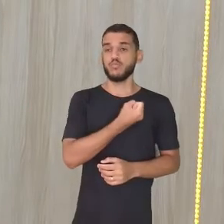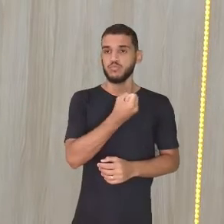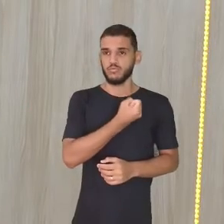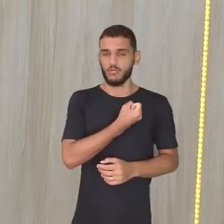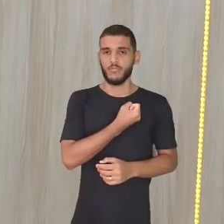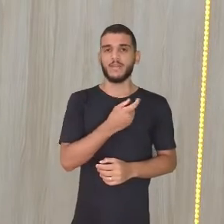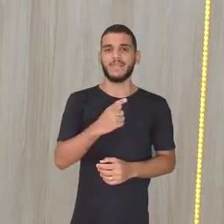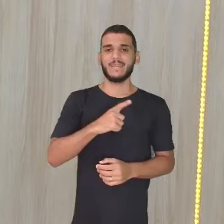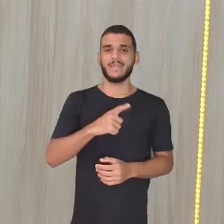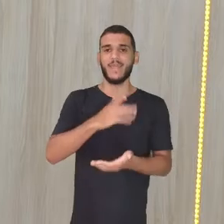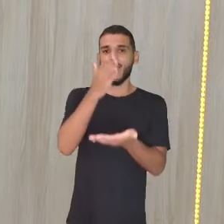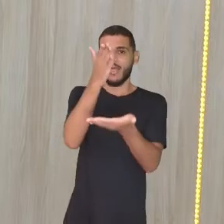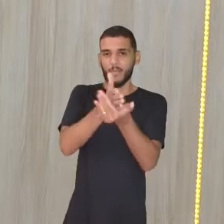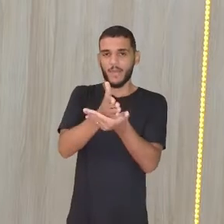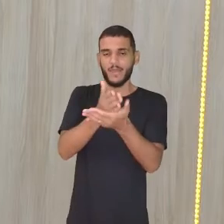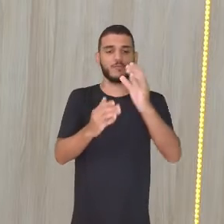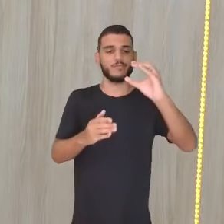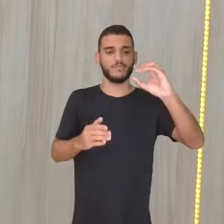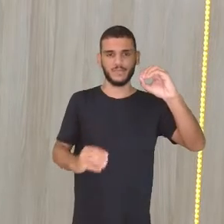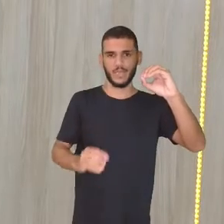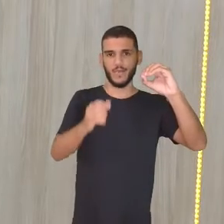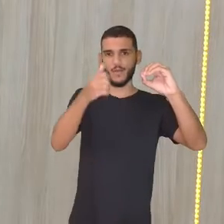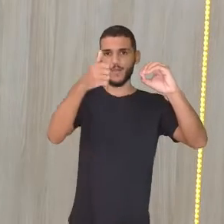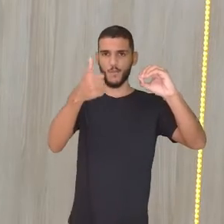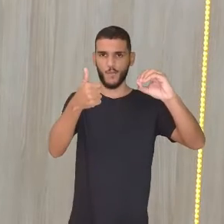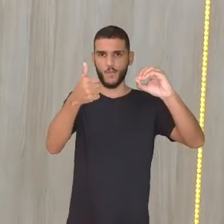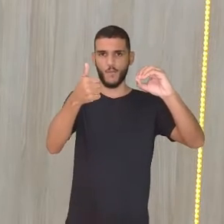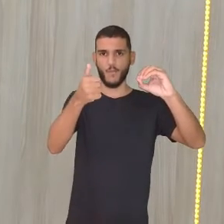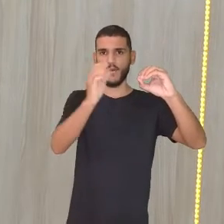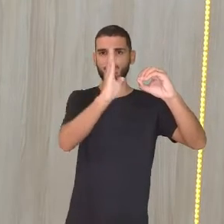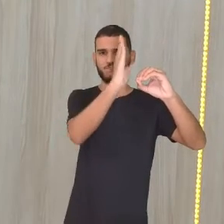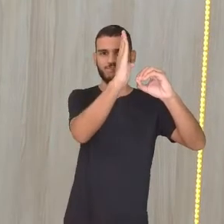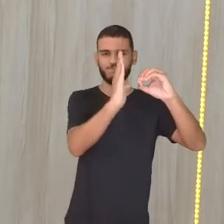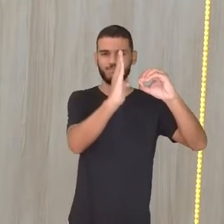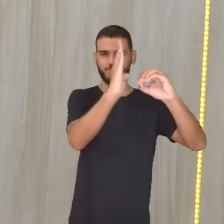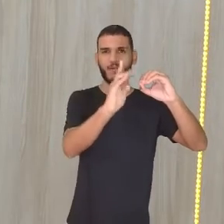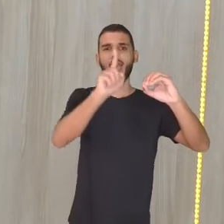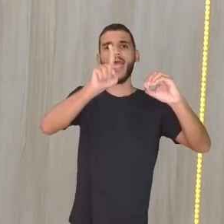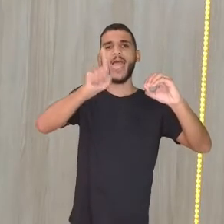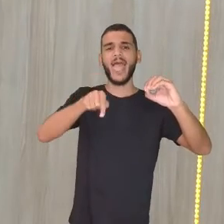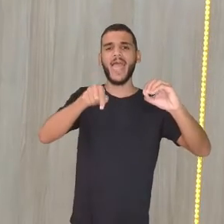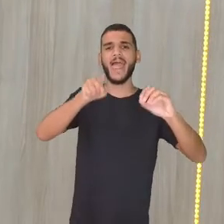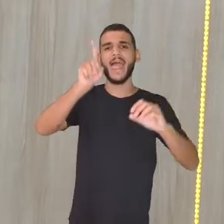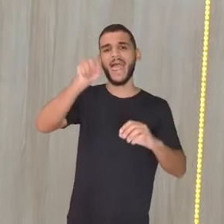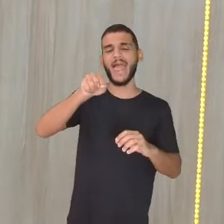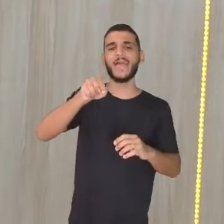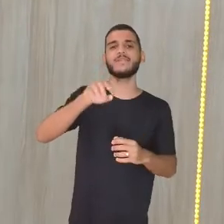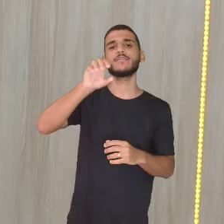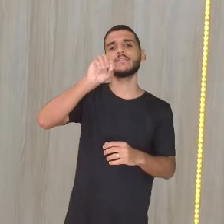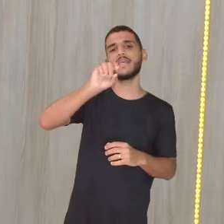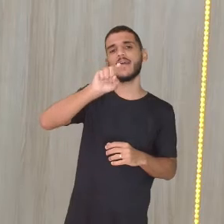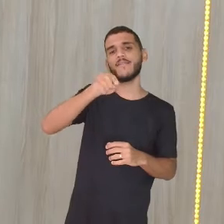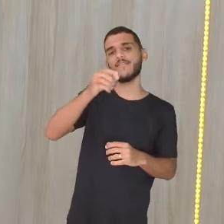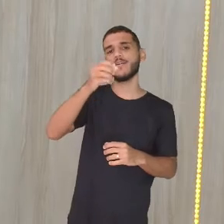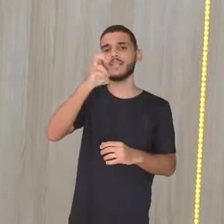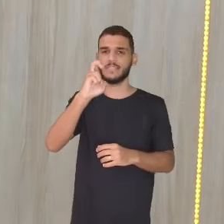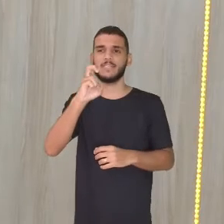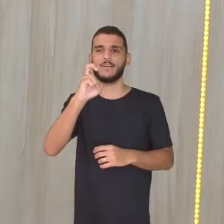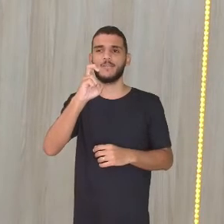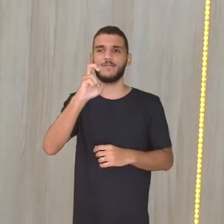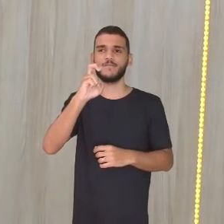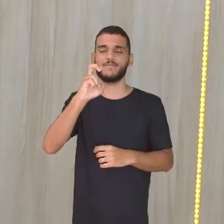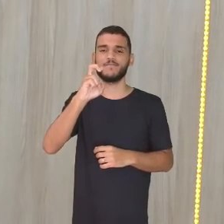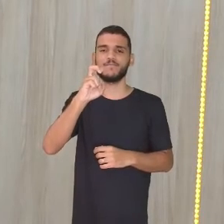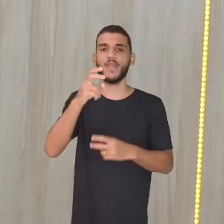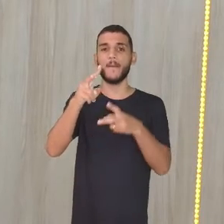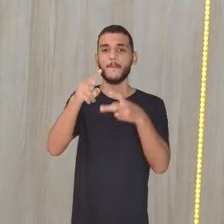0 e o 1, é o número 0,5, certo? Se eu tenho um número